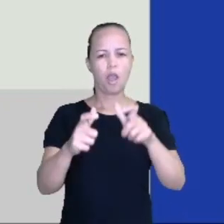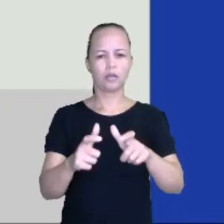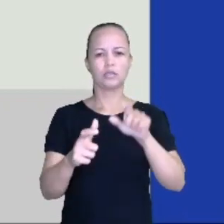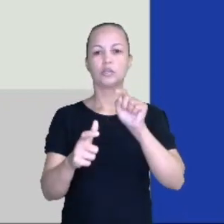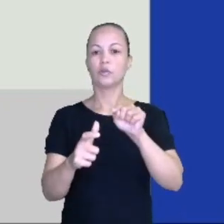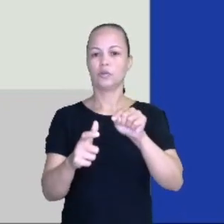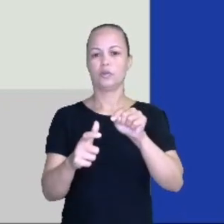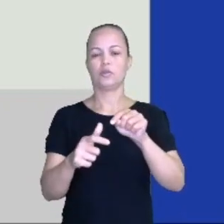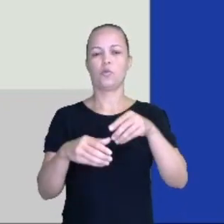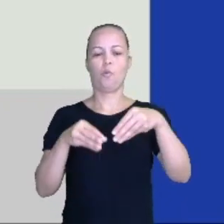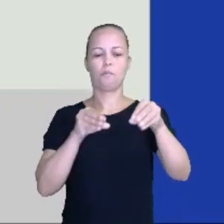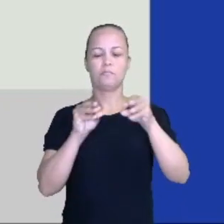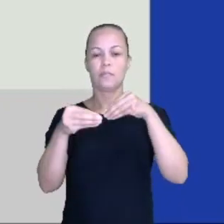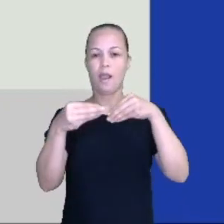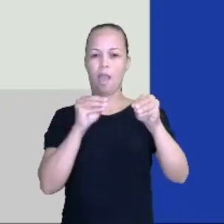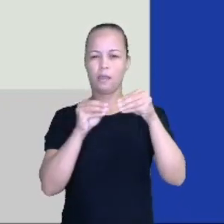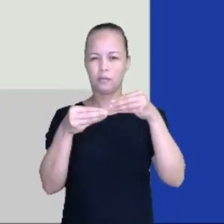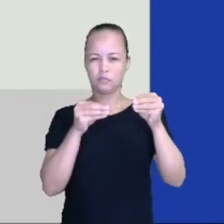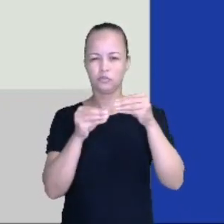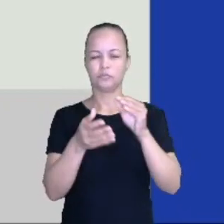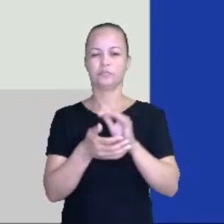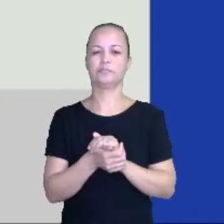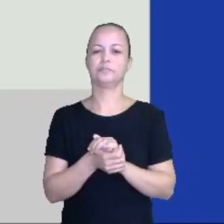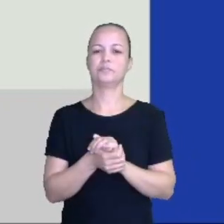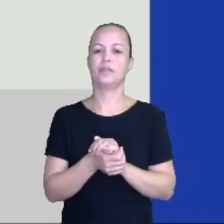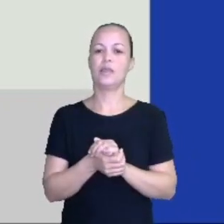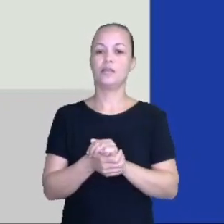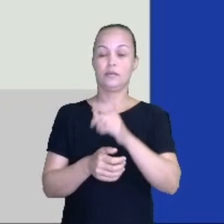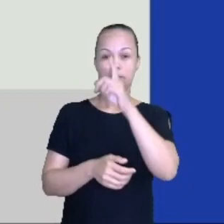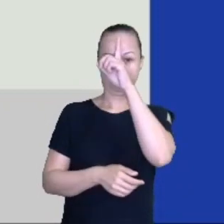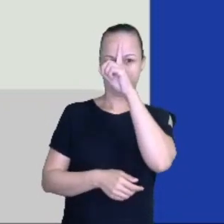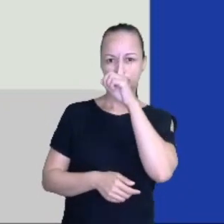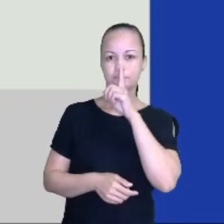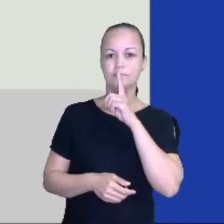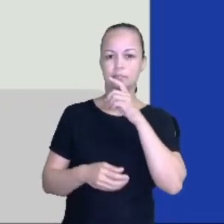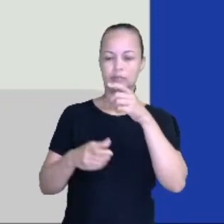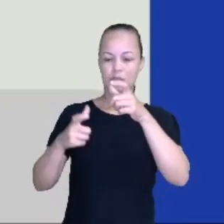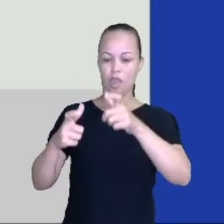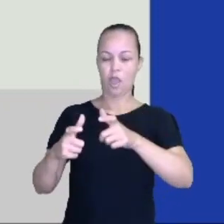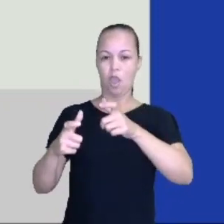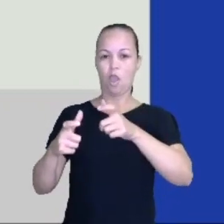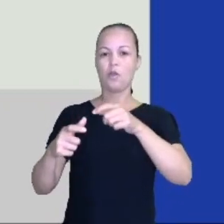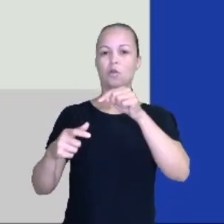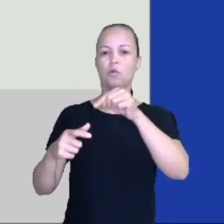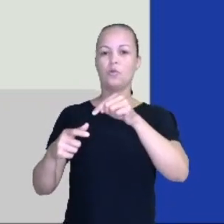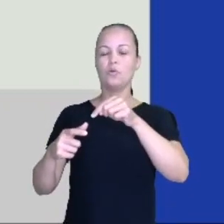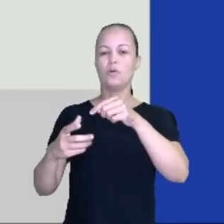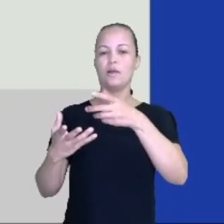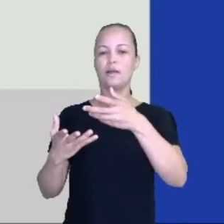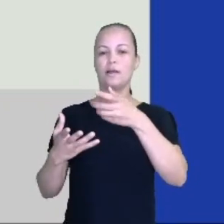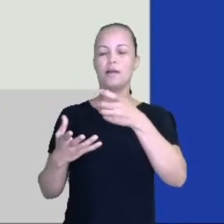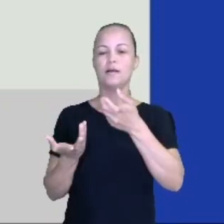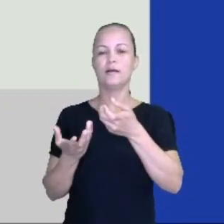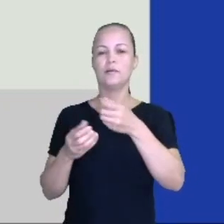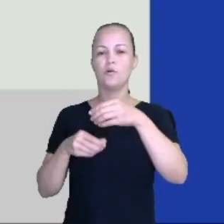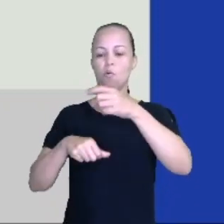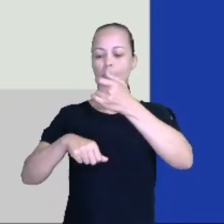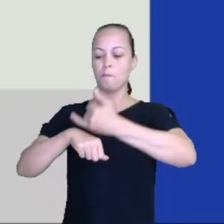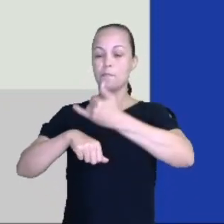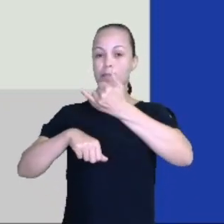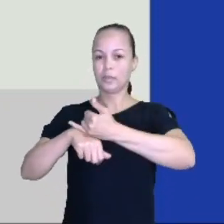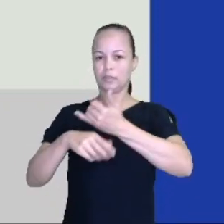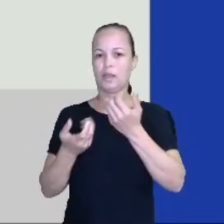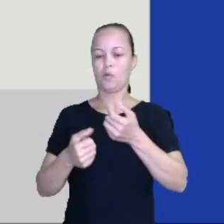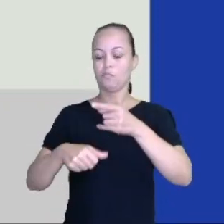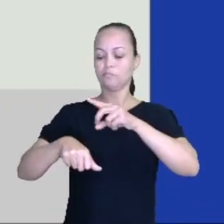coloca o plástico. Na lixeirinha amarela, o metal. Na verde, você coloca